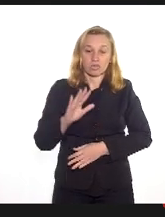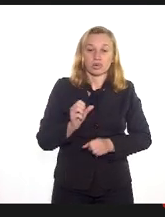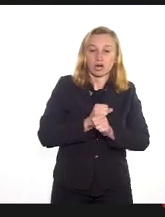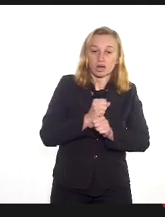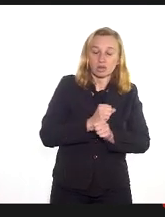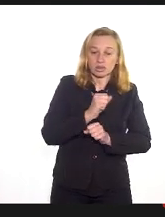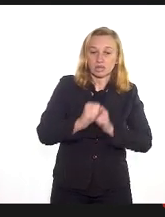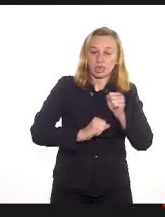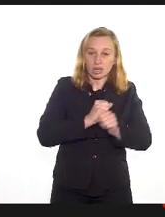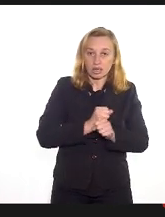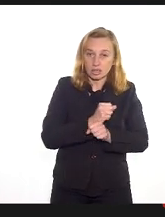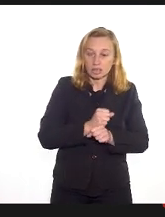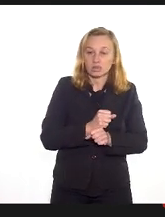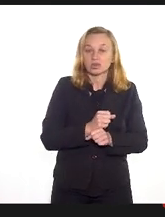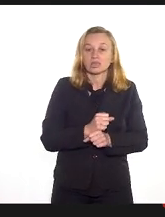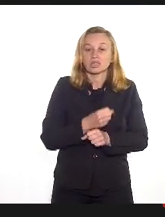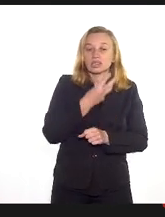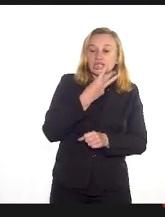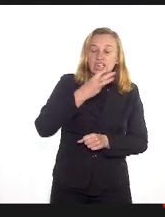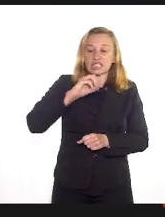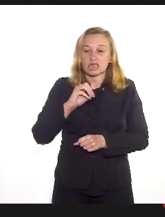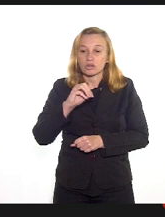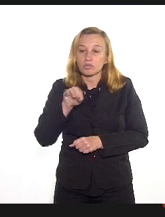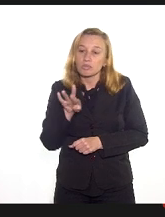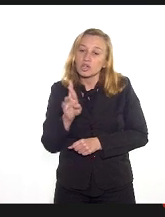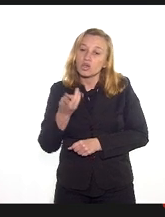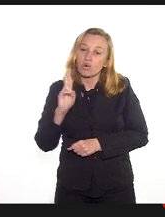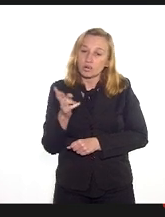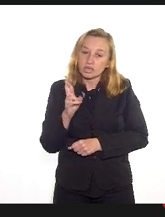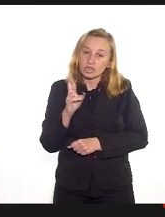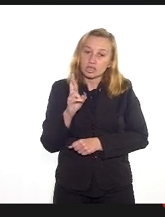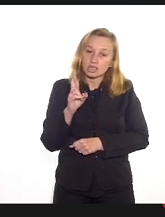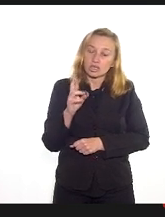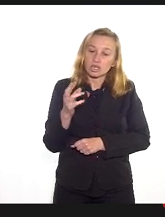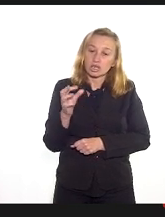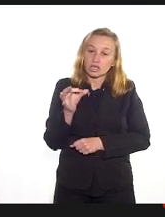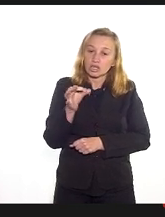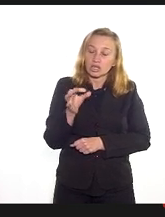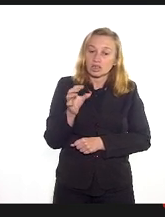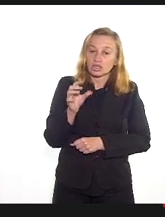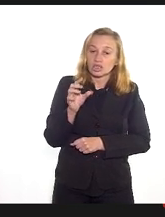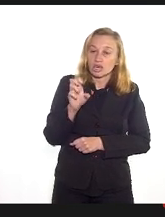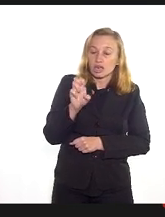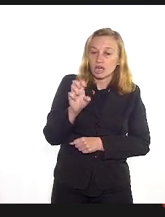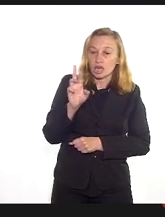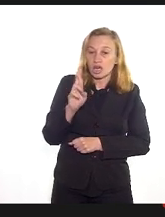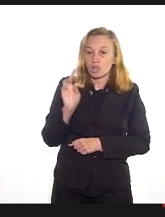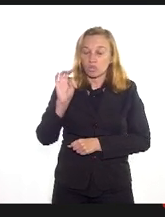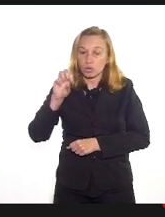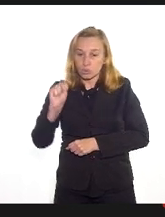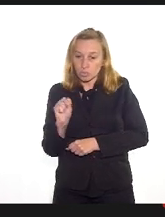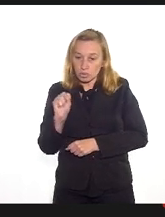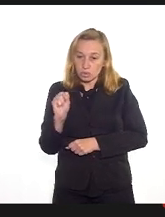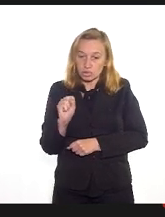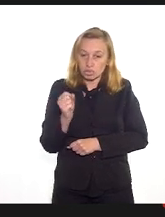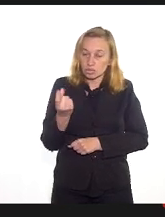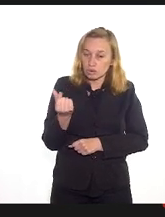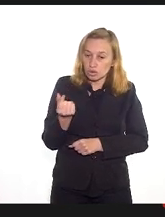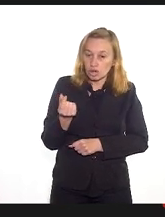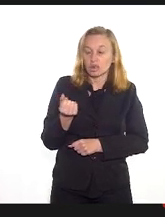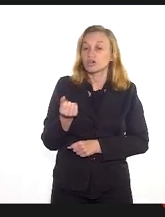anualmente cerca de 300 bilhões de euros na economia da União Europeia, cerca